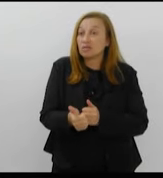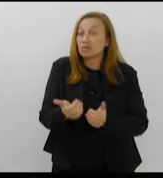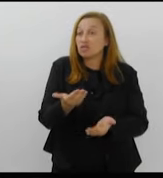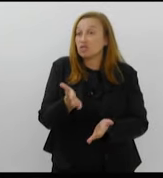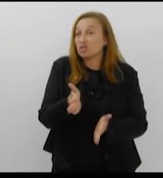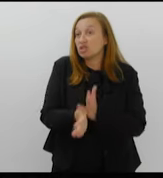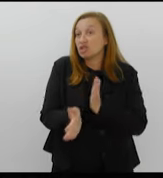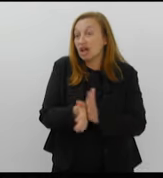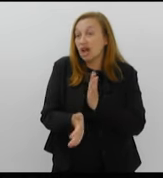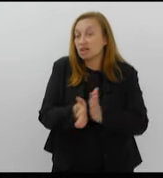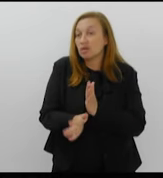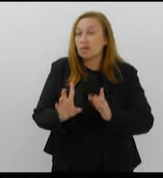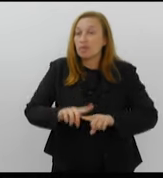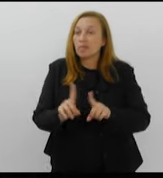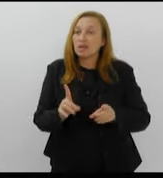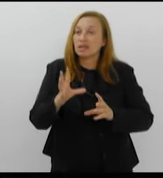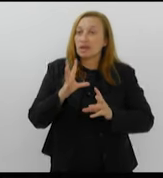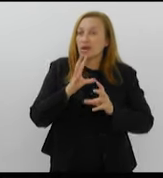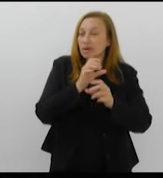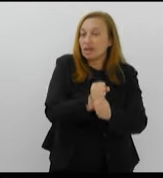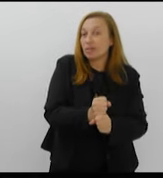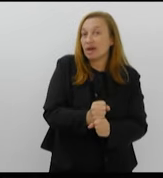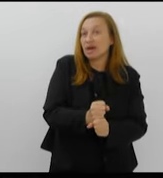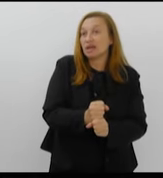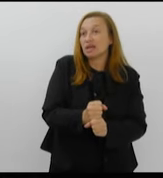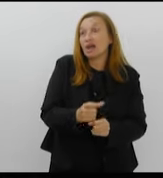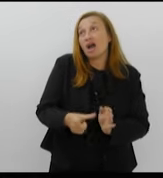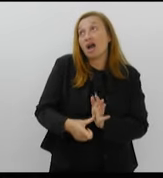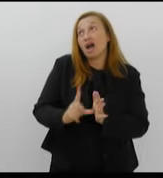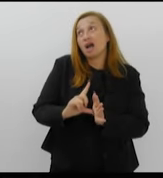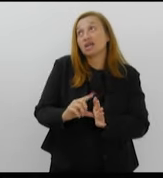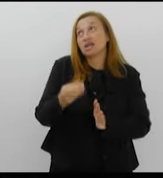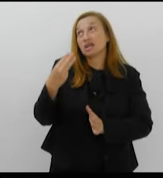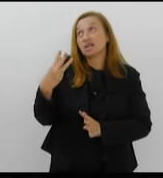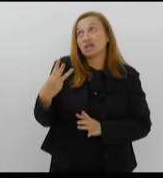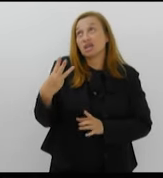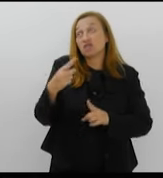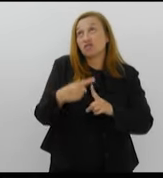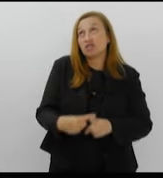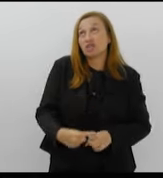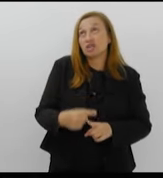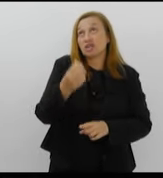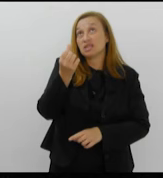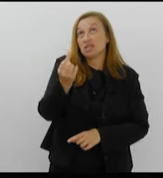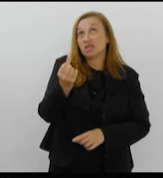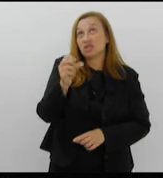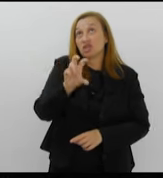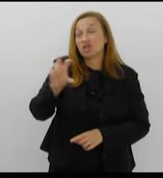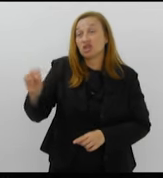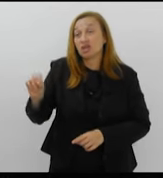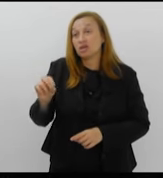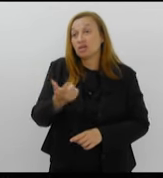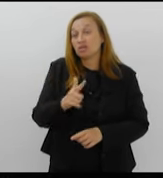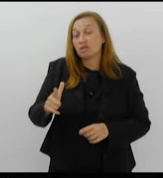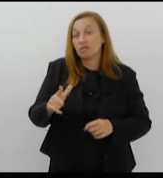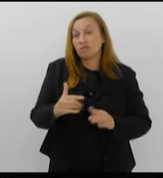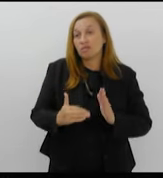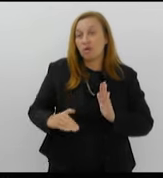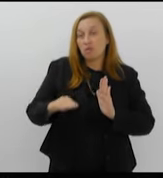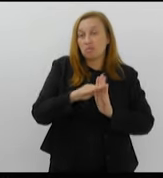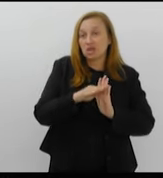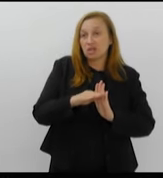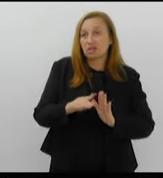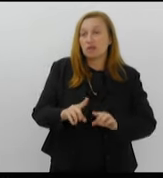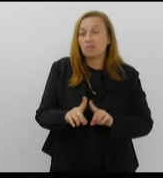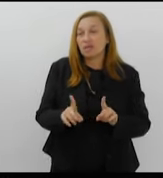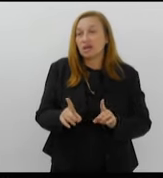diz assim, era 3 mil, dividir em 6 de 500 não teve aumento nenhum. E os